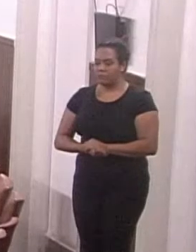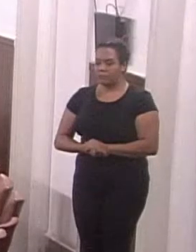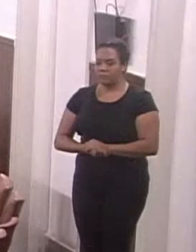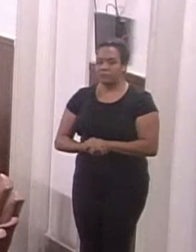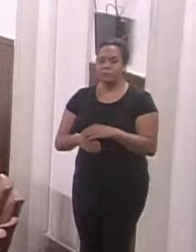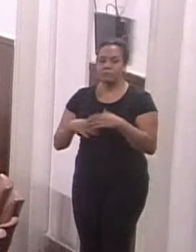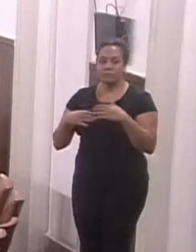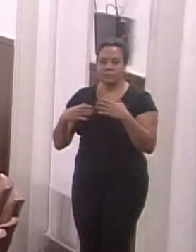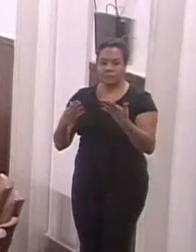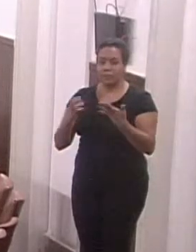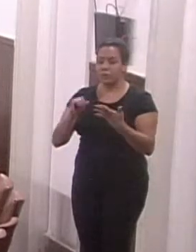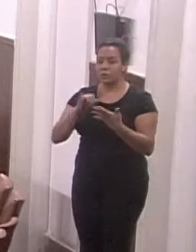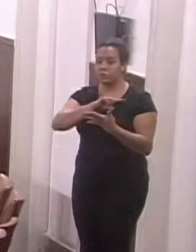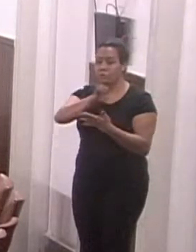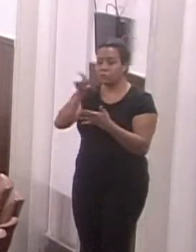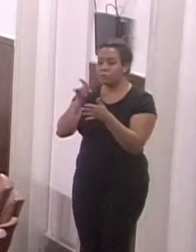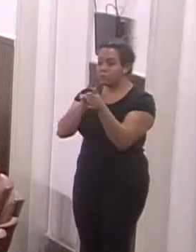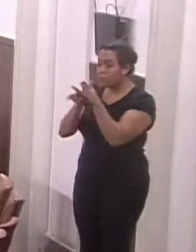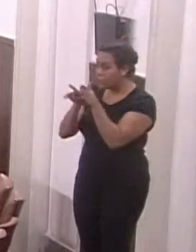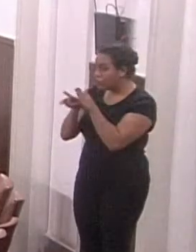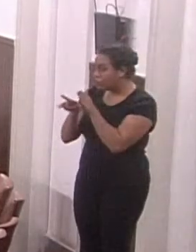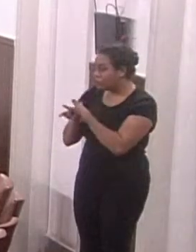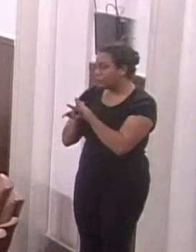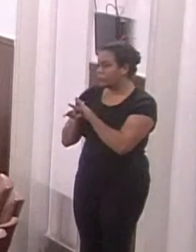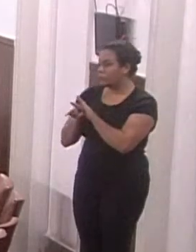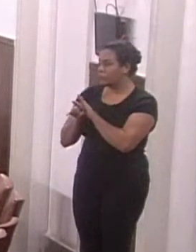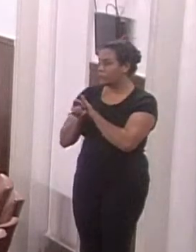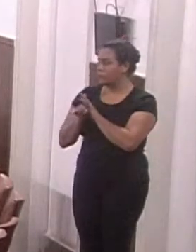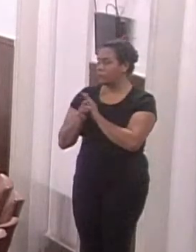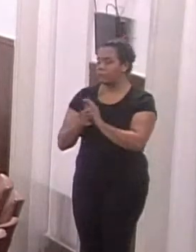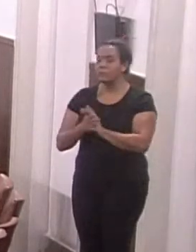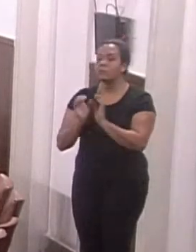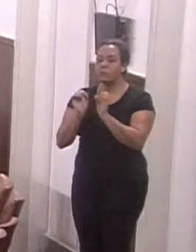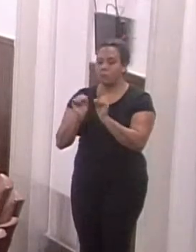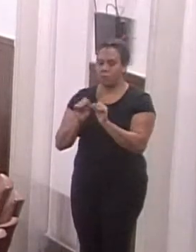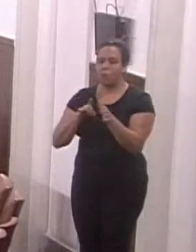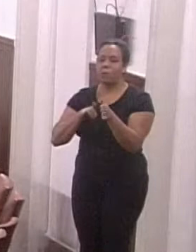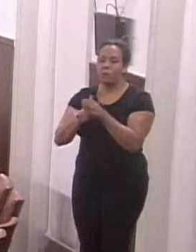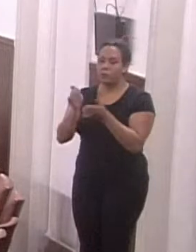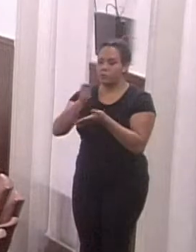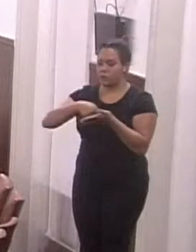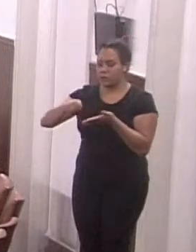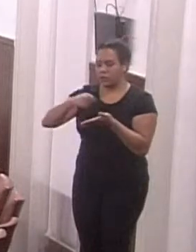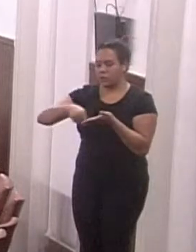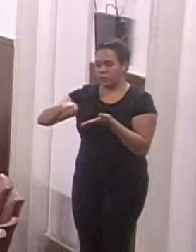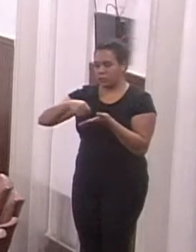Bom, se alguém tiver alguma pergunta, dá para fazer por escrito,